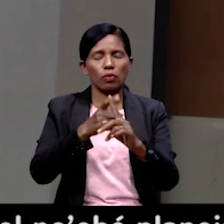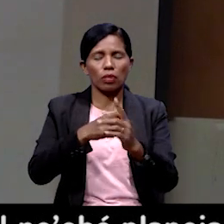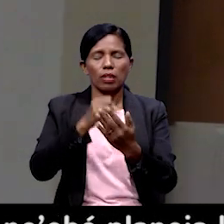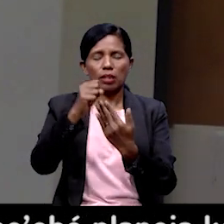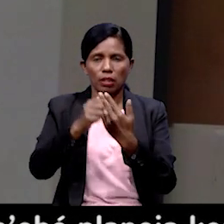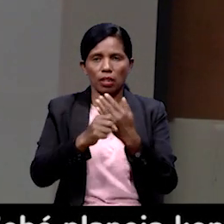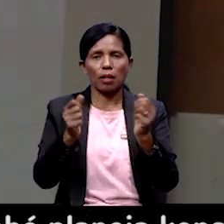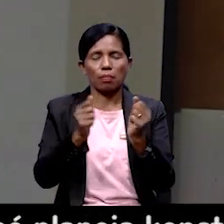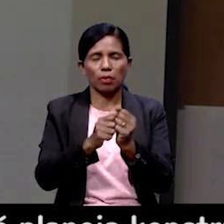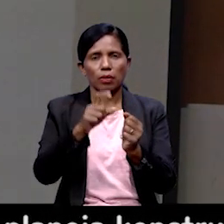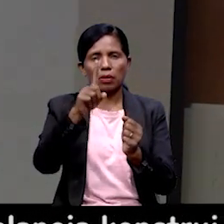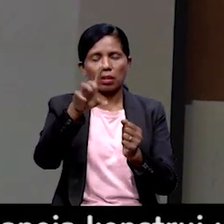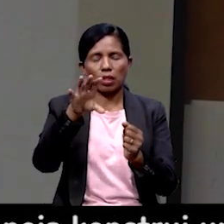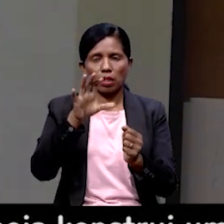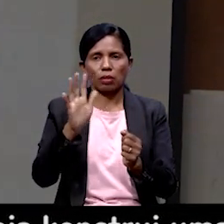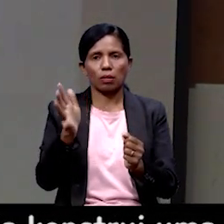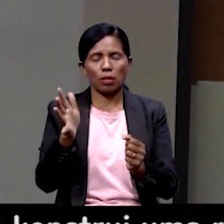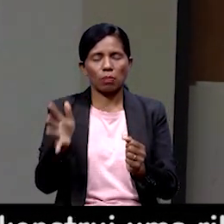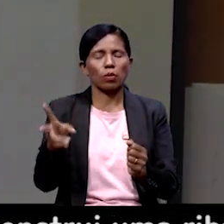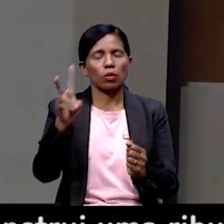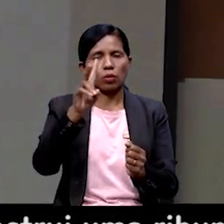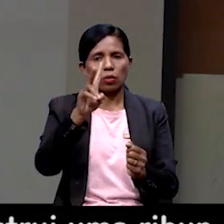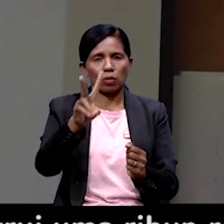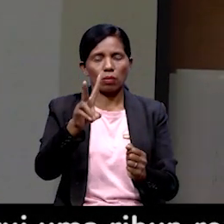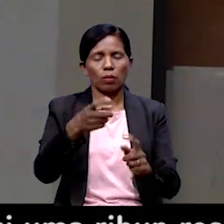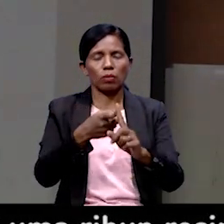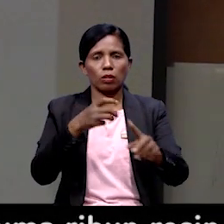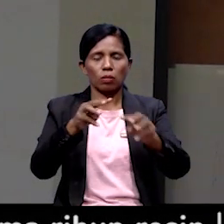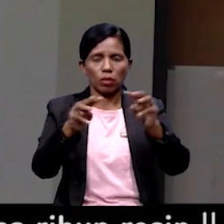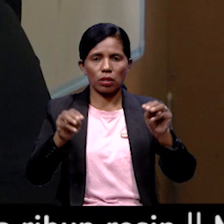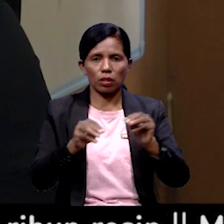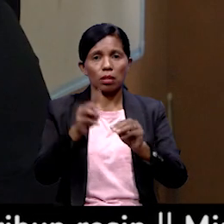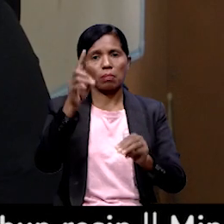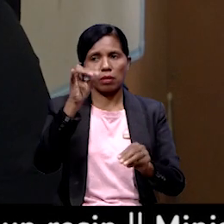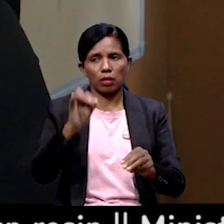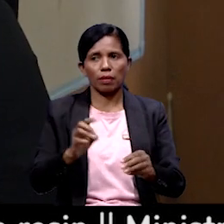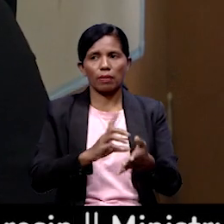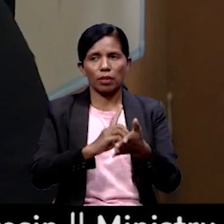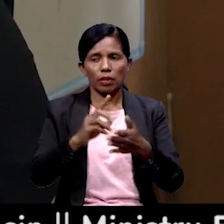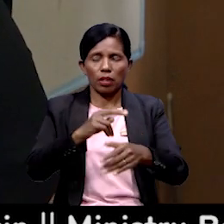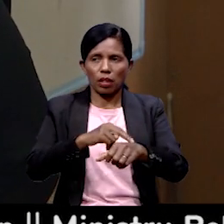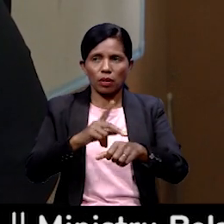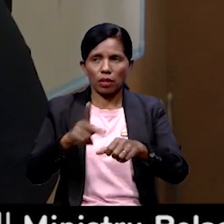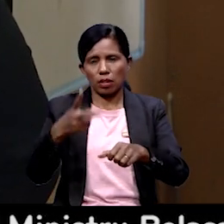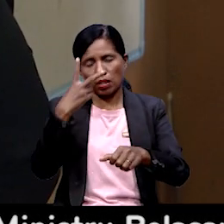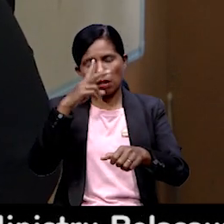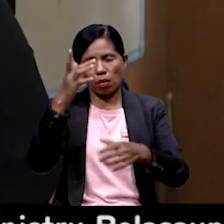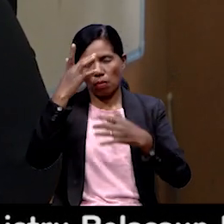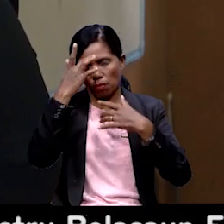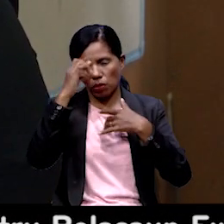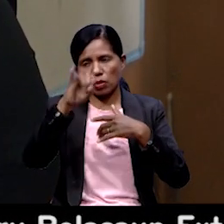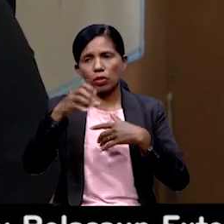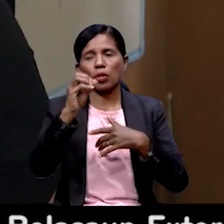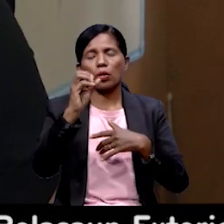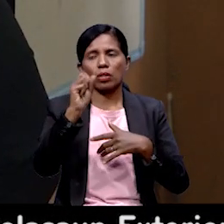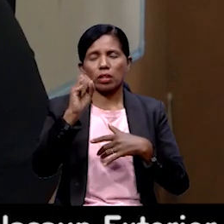hamutuk atus ida lima nulu resin rua nebe mayoria munisipiu dili. Diretora Nasional Kontrolu Moras, Josefina Clarina Zuang